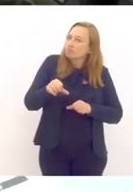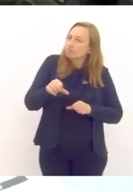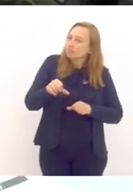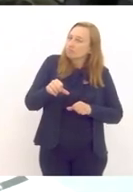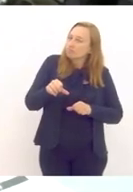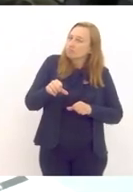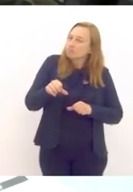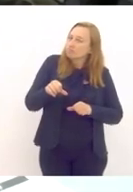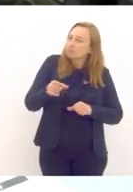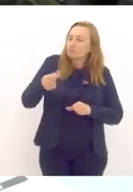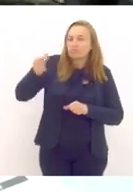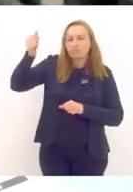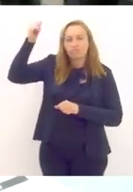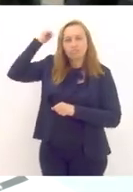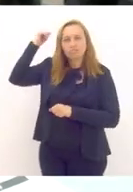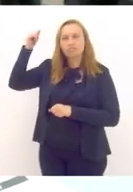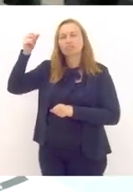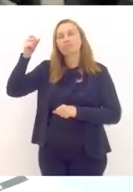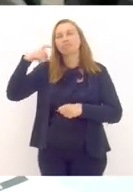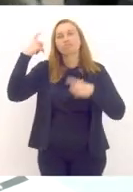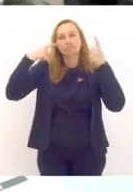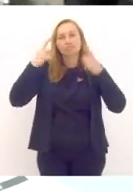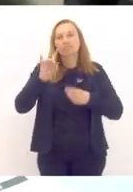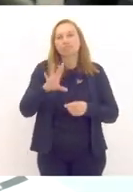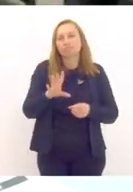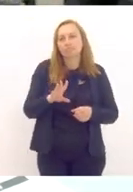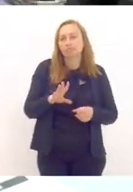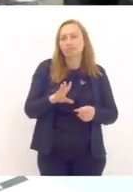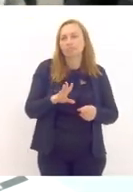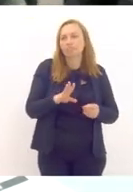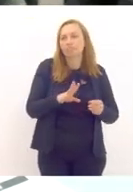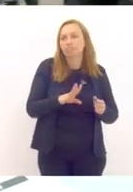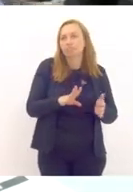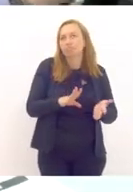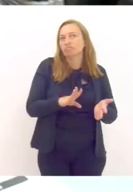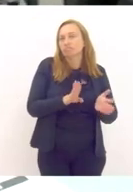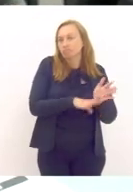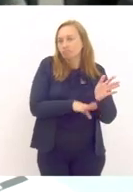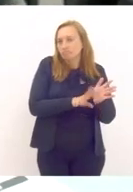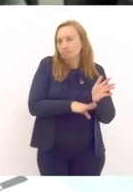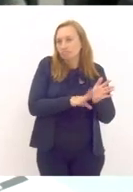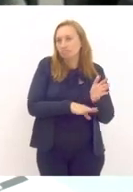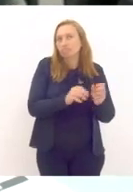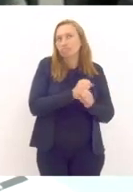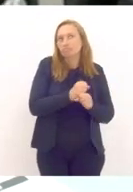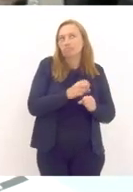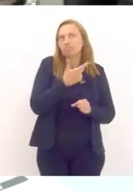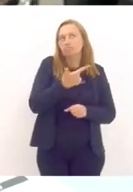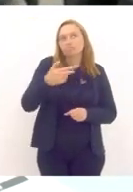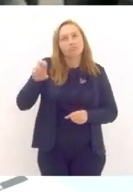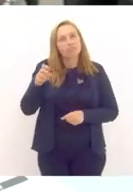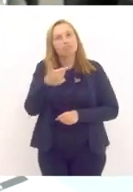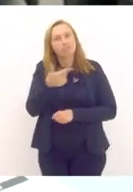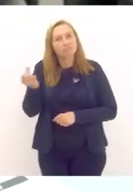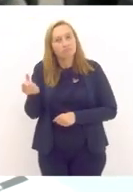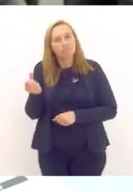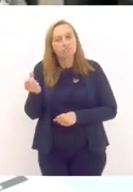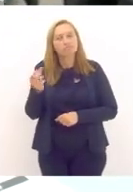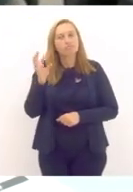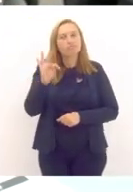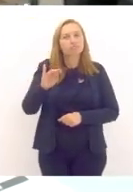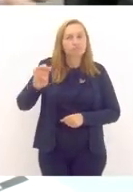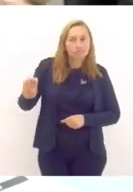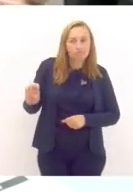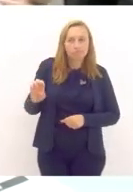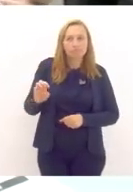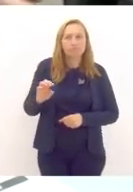normalmente, a preocupação era só com a despesa. Fiquei muito feliz, mais ou menos em 2015, 2016, que o TCE começou a se preocupar com